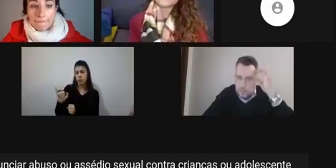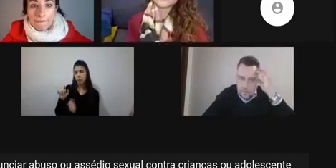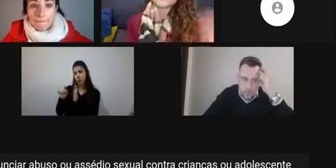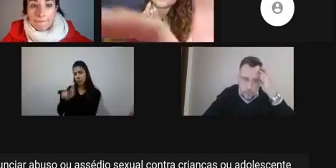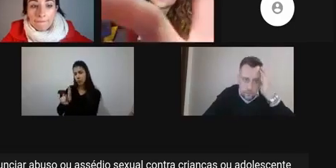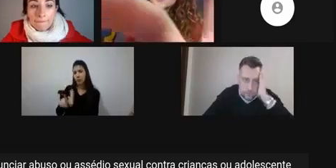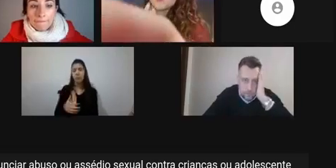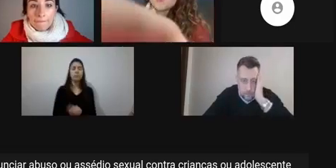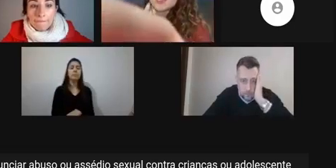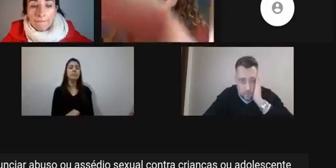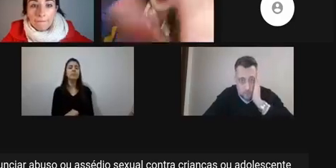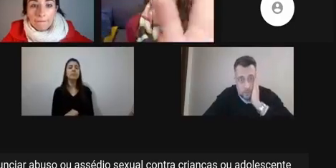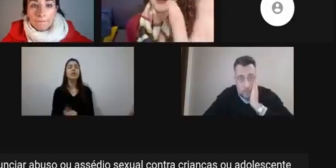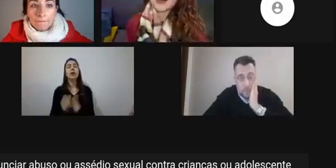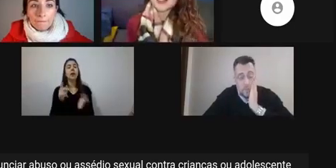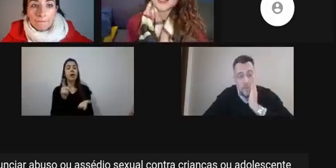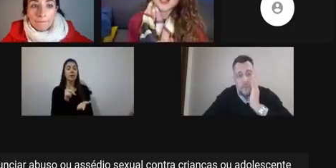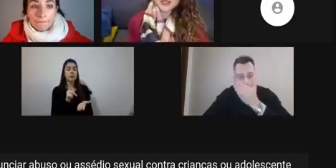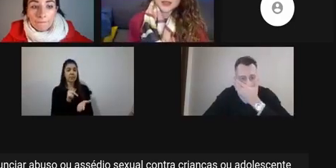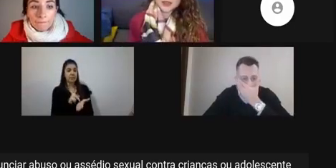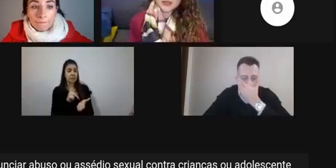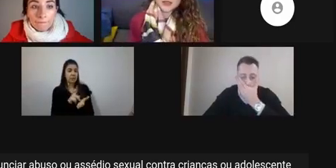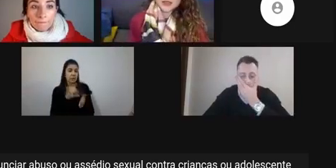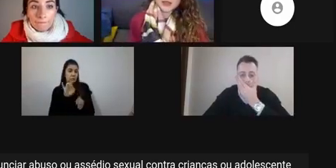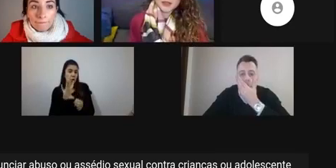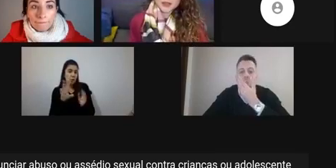Não, na verdade, eu só ia comentar...